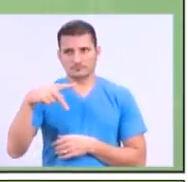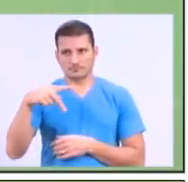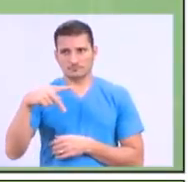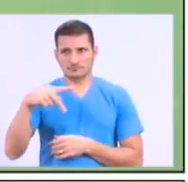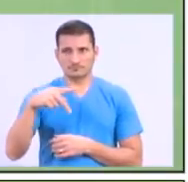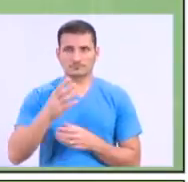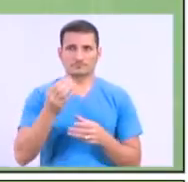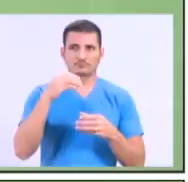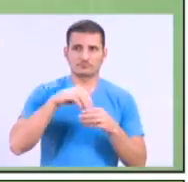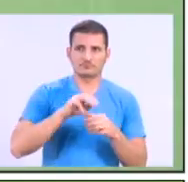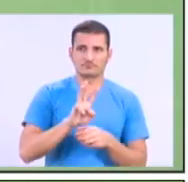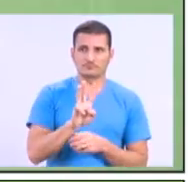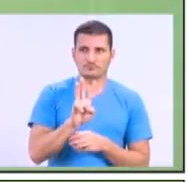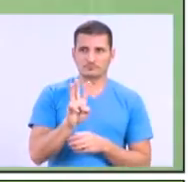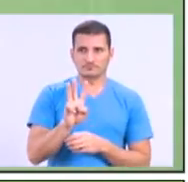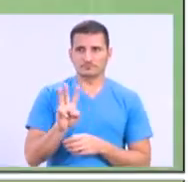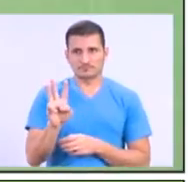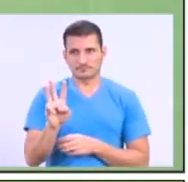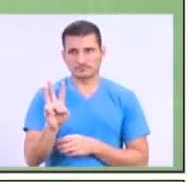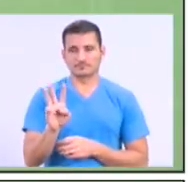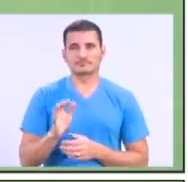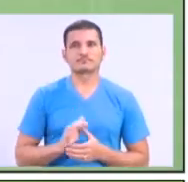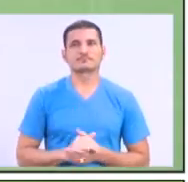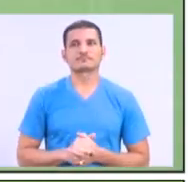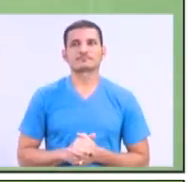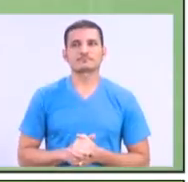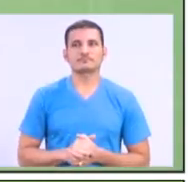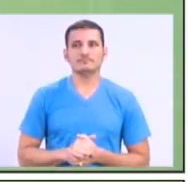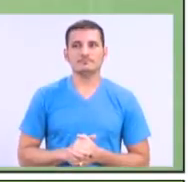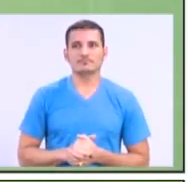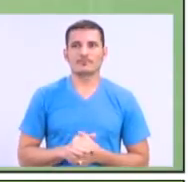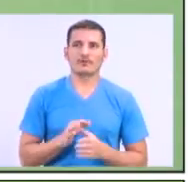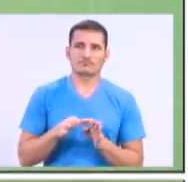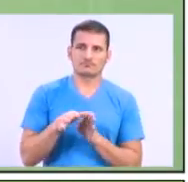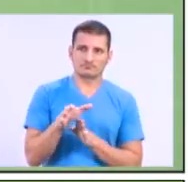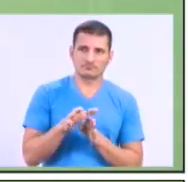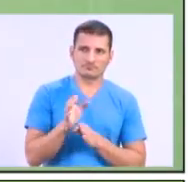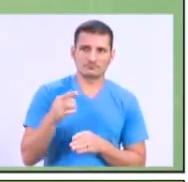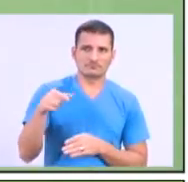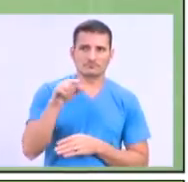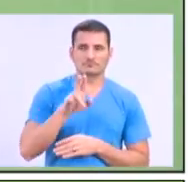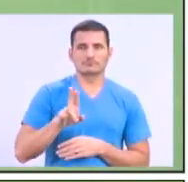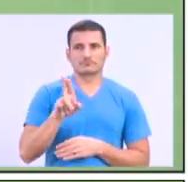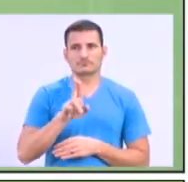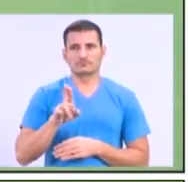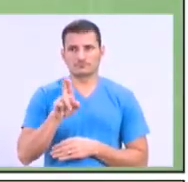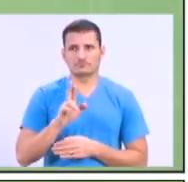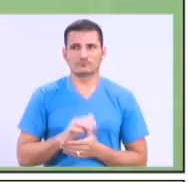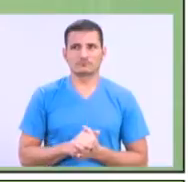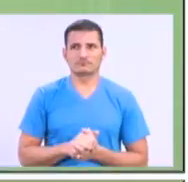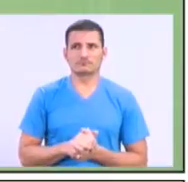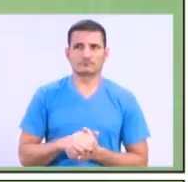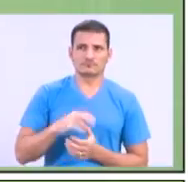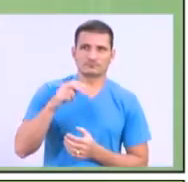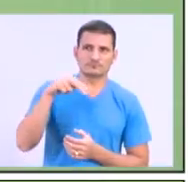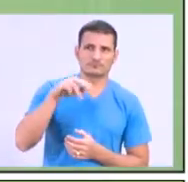dentro lá da pasta www. Né. Eu recomendo a vocês utilizarem o software